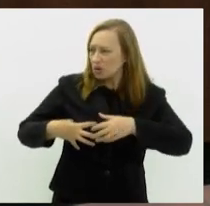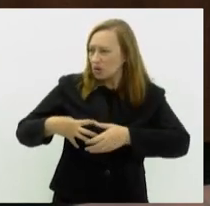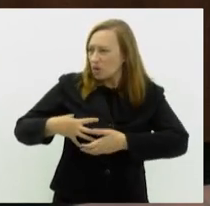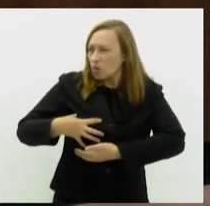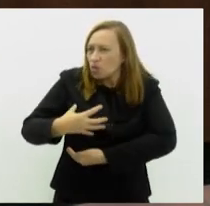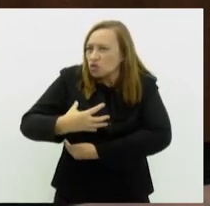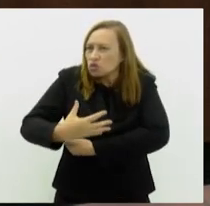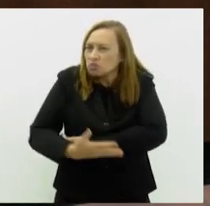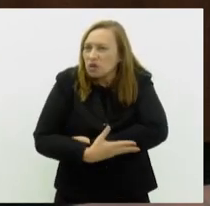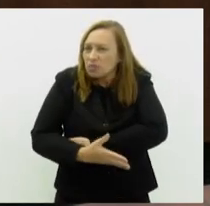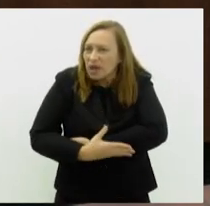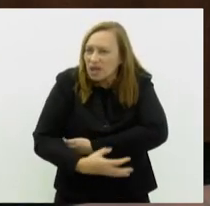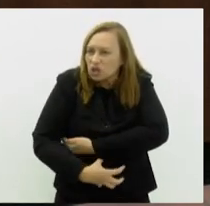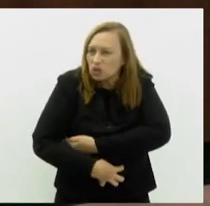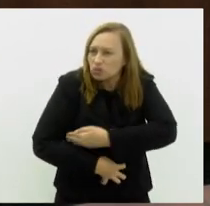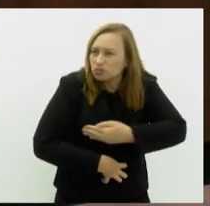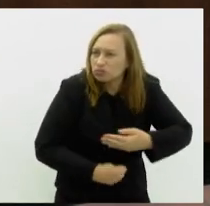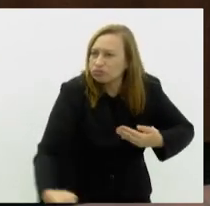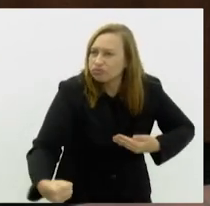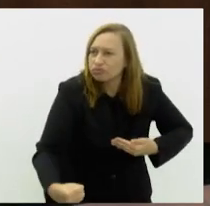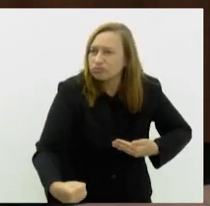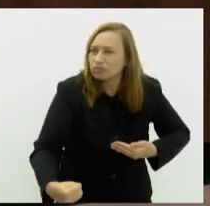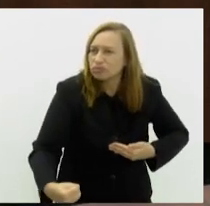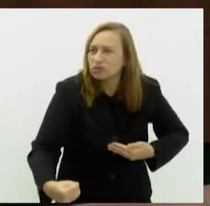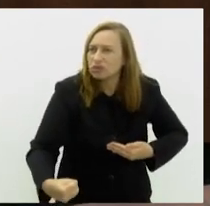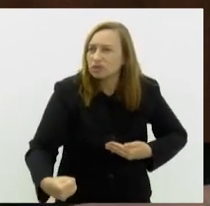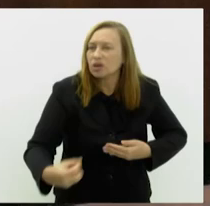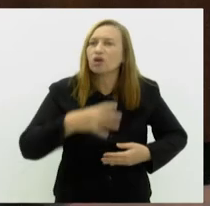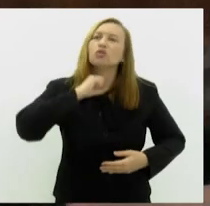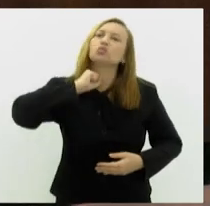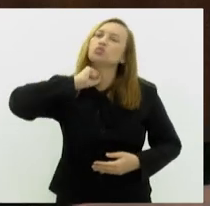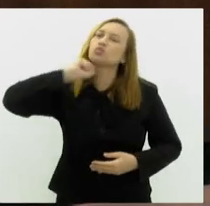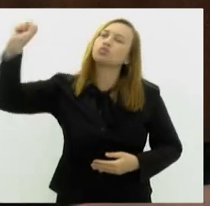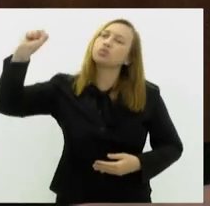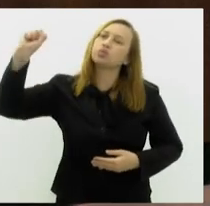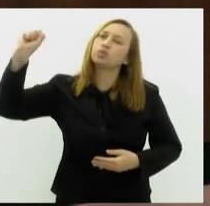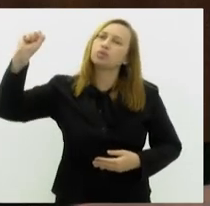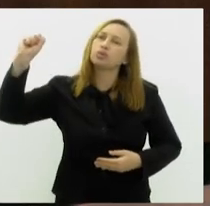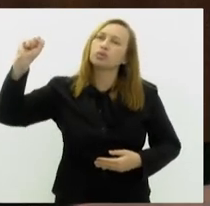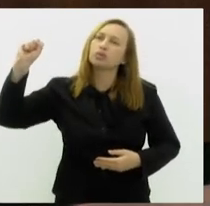barriga delas, foram degolados,